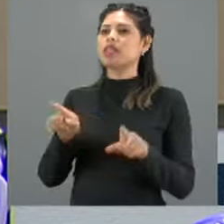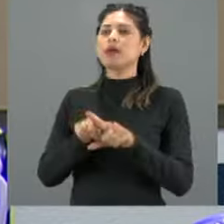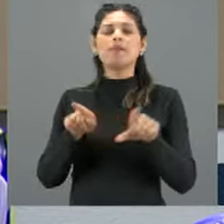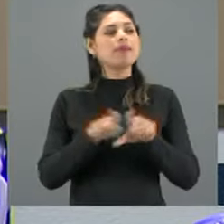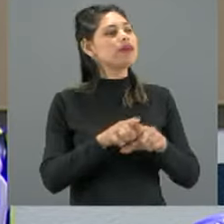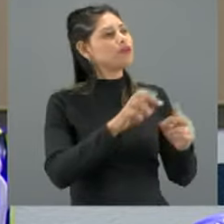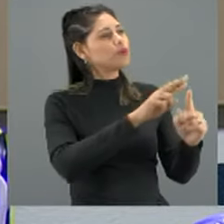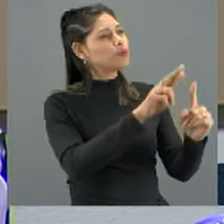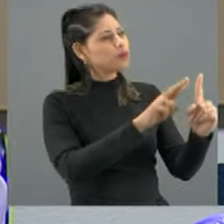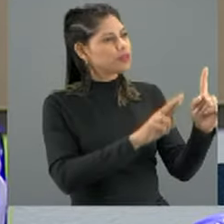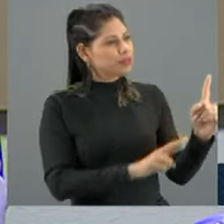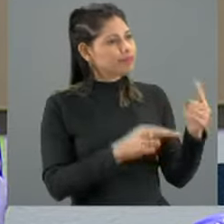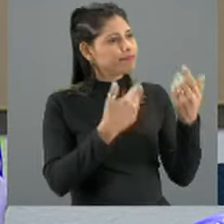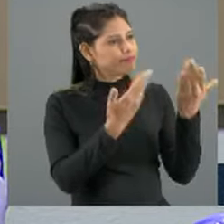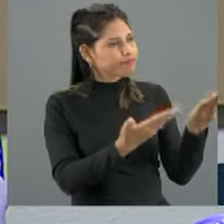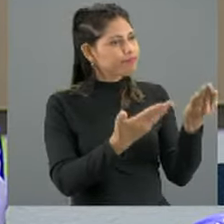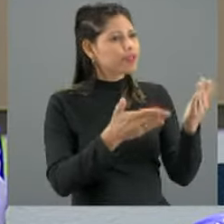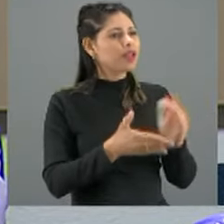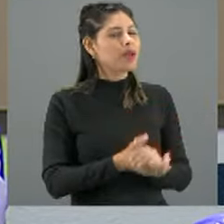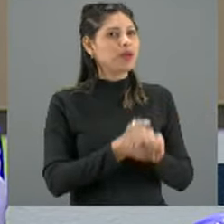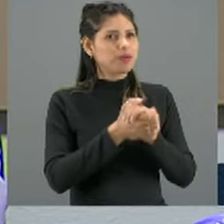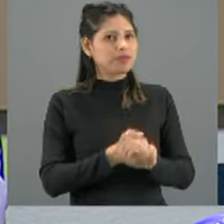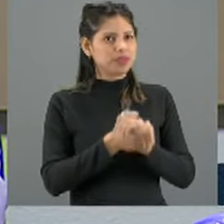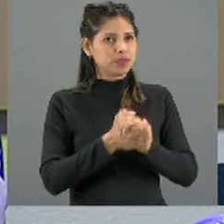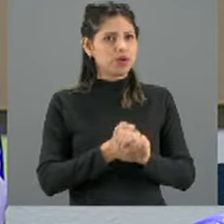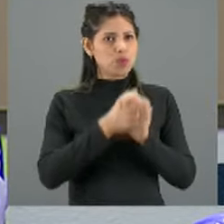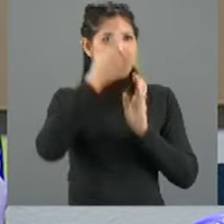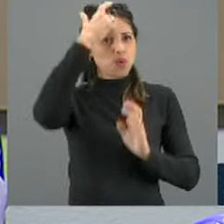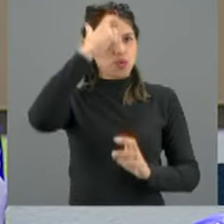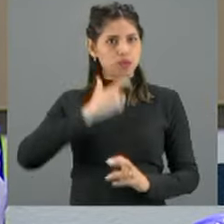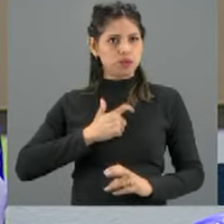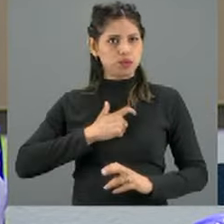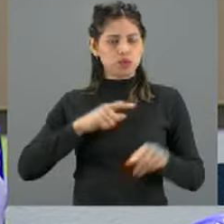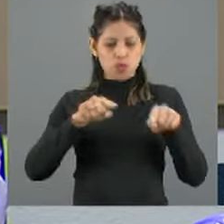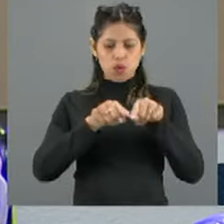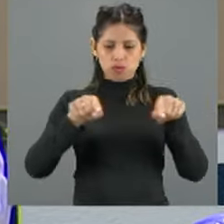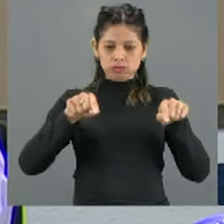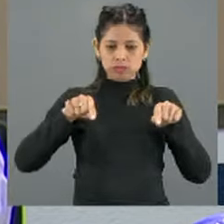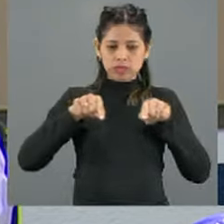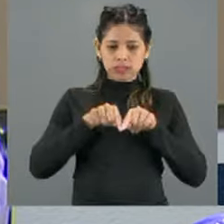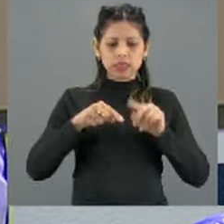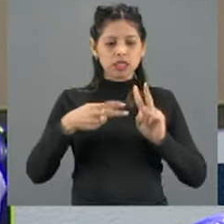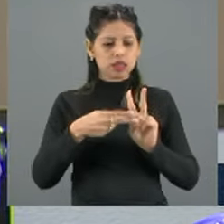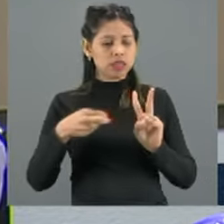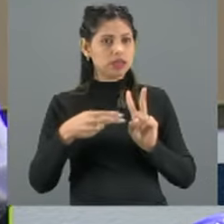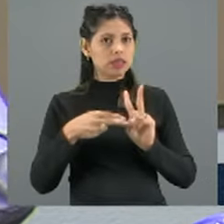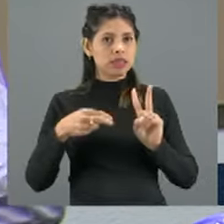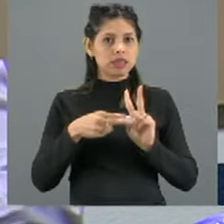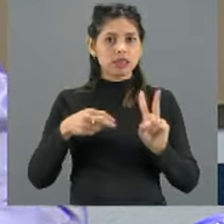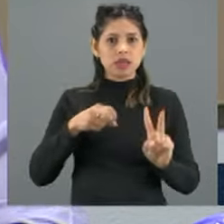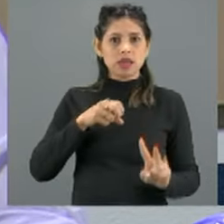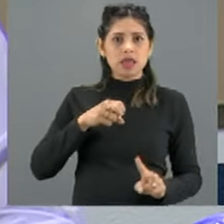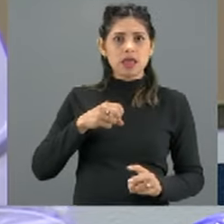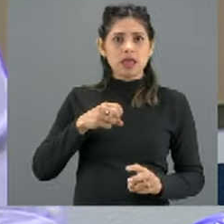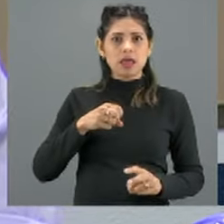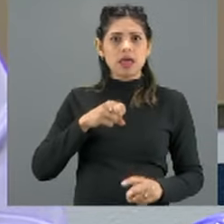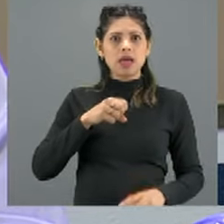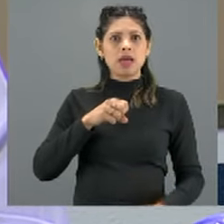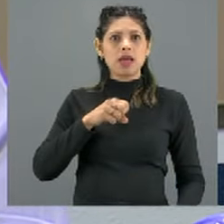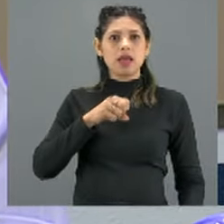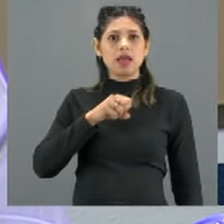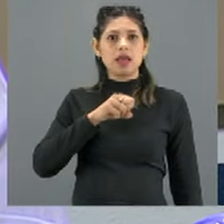Primeiramente, eu sou da terra indígena Sangradouro, município de